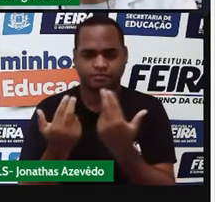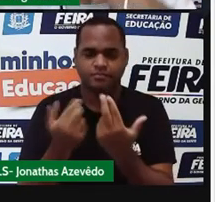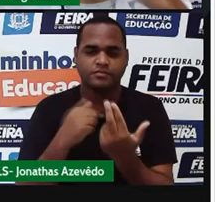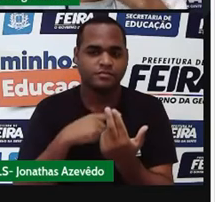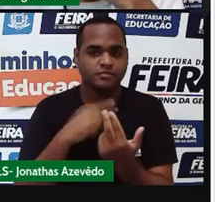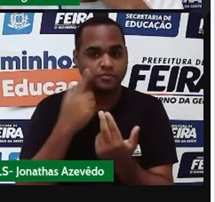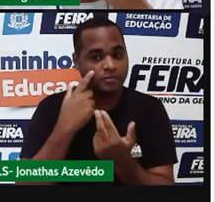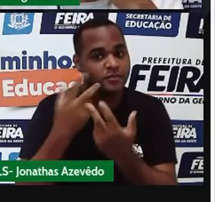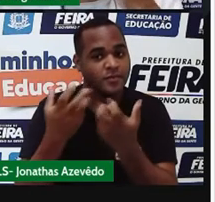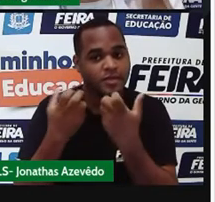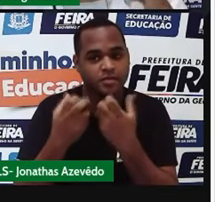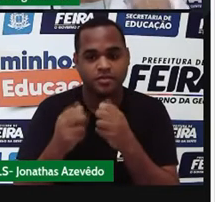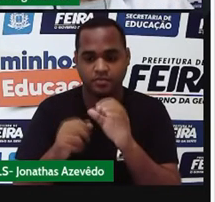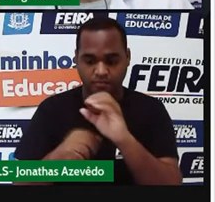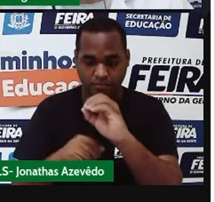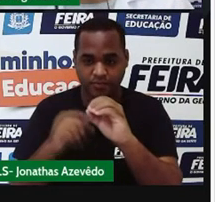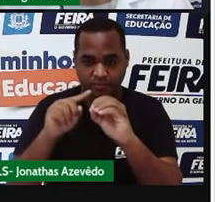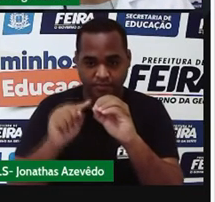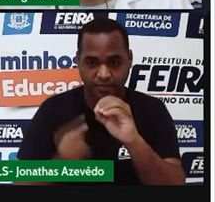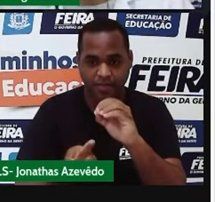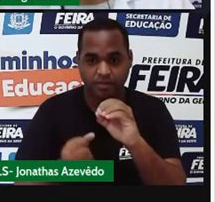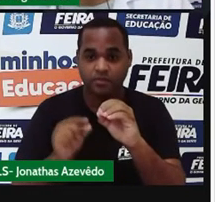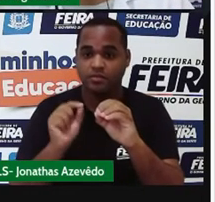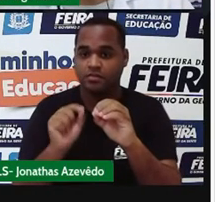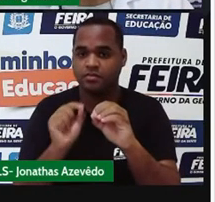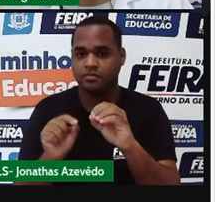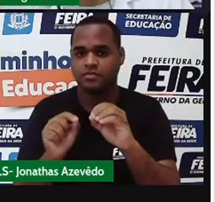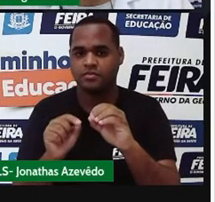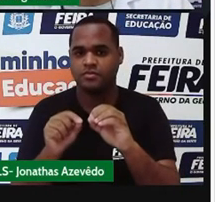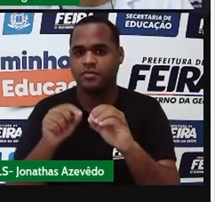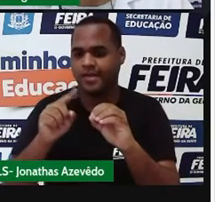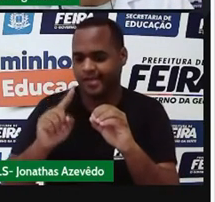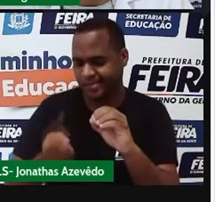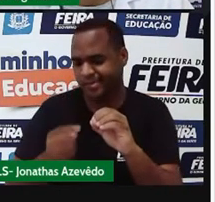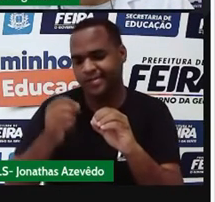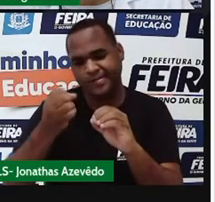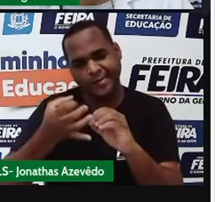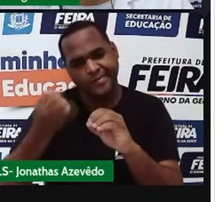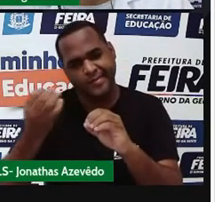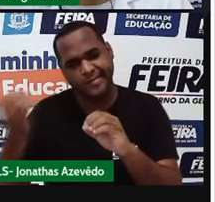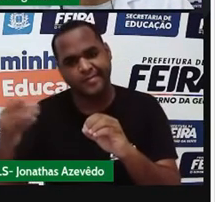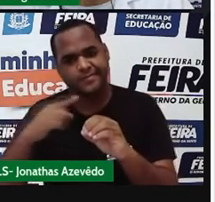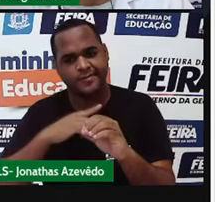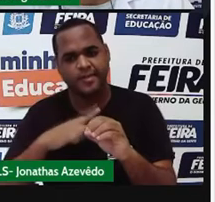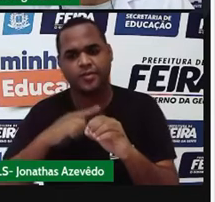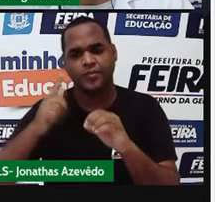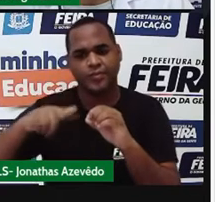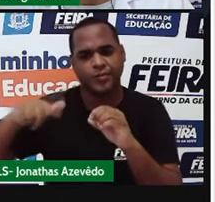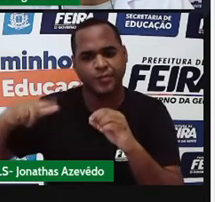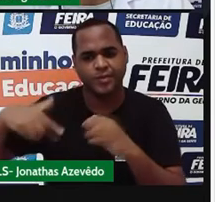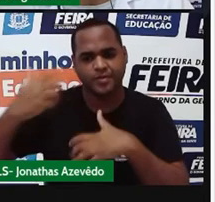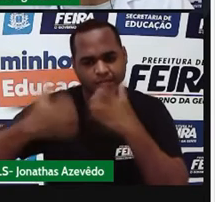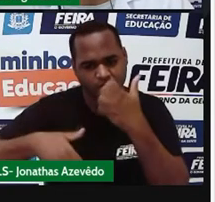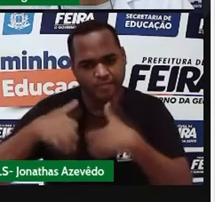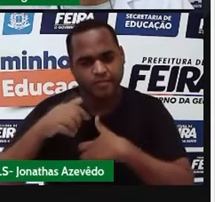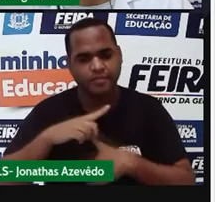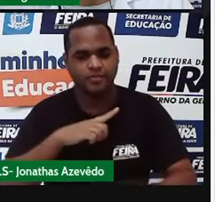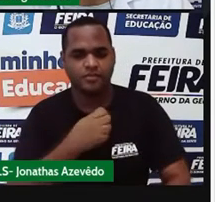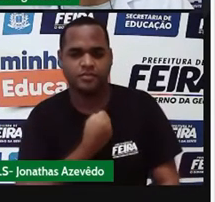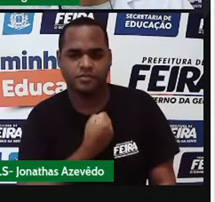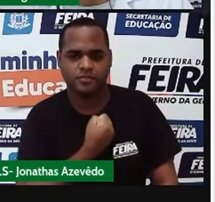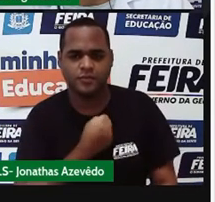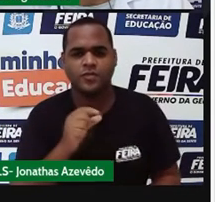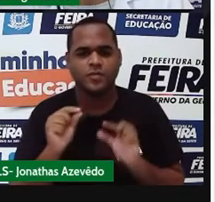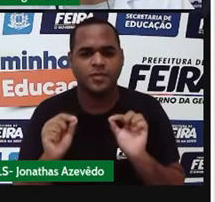para depois da vírgula e ver qual é o algarismo que está se repetindo nesse caso o algarismo que